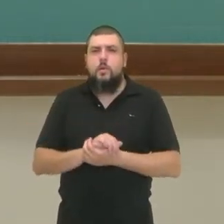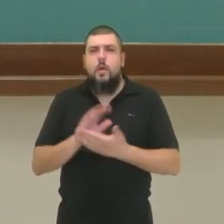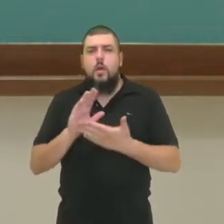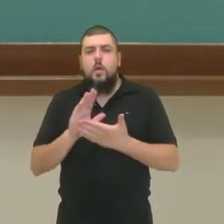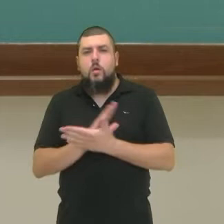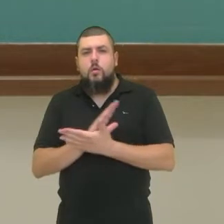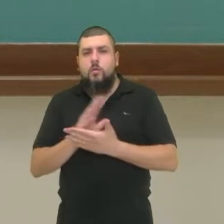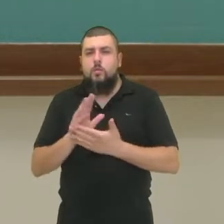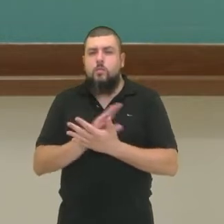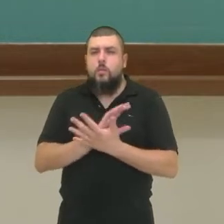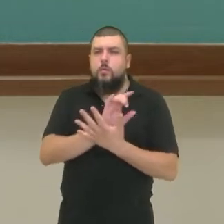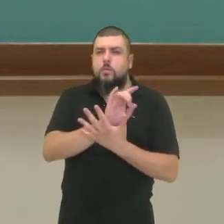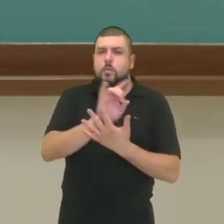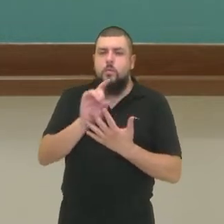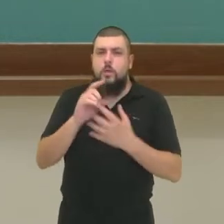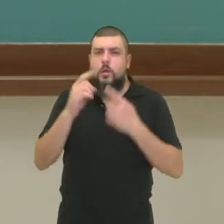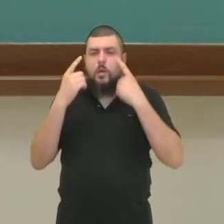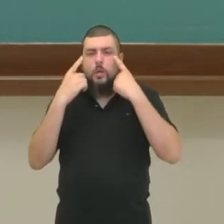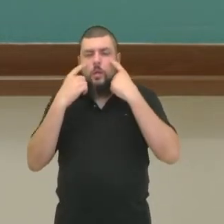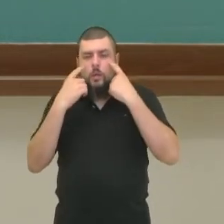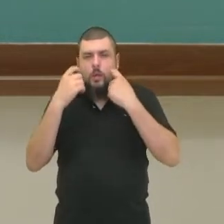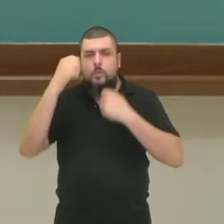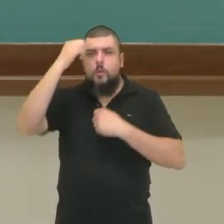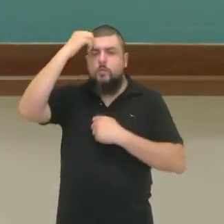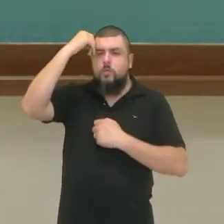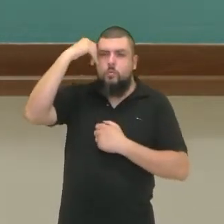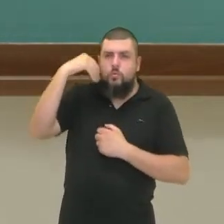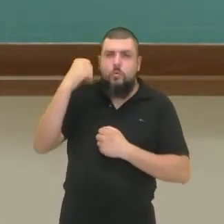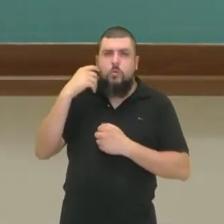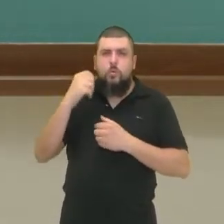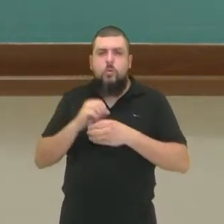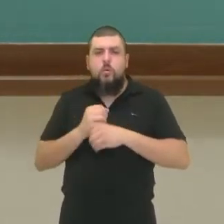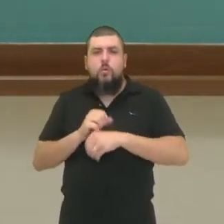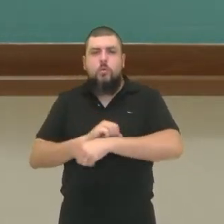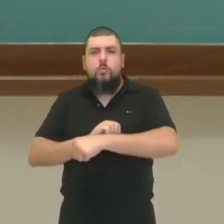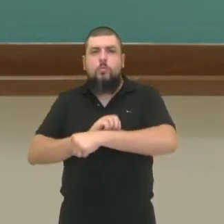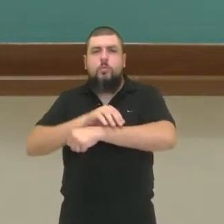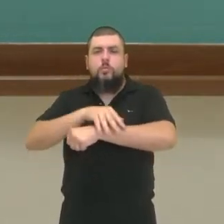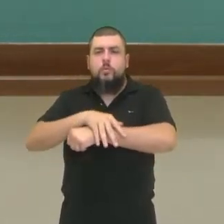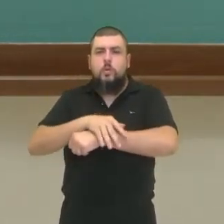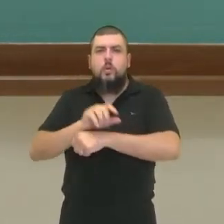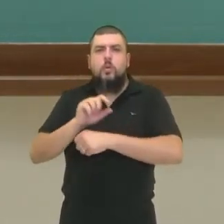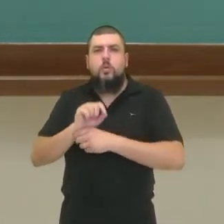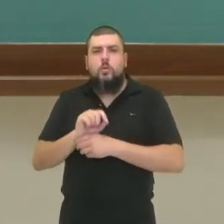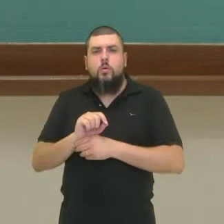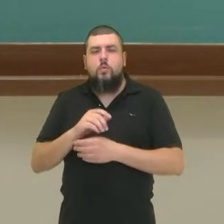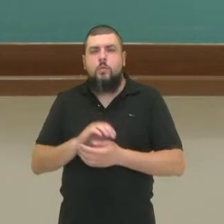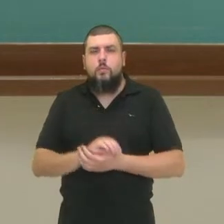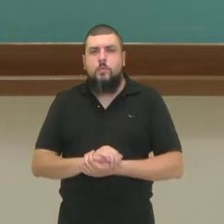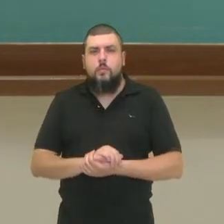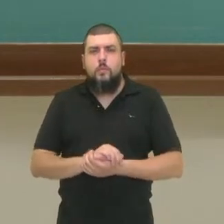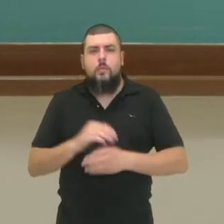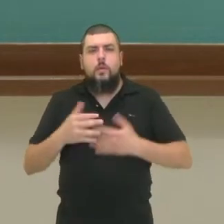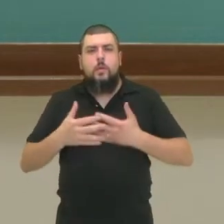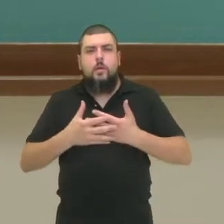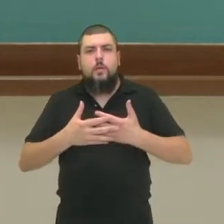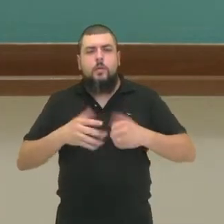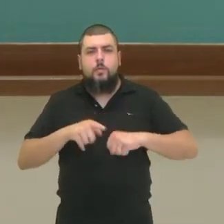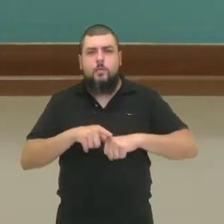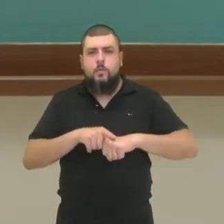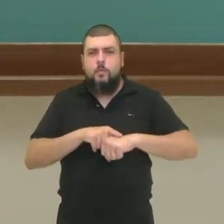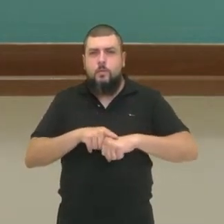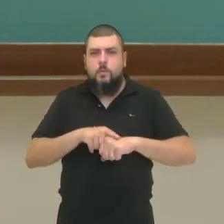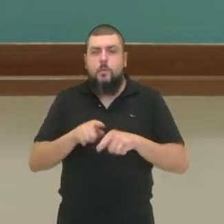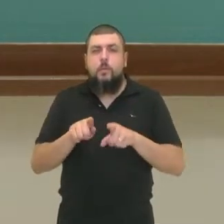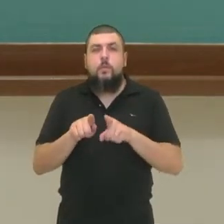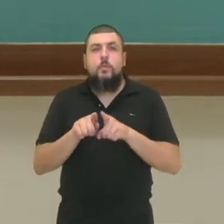no nosso corpo, lágrimas, o suor, né? São secretadas. Quem produz é o tecido epitelial. E também ele é